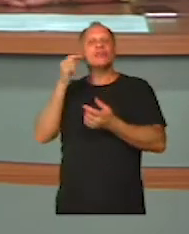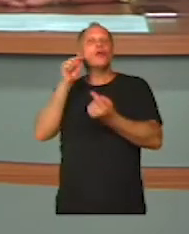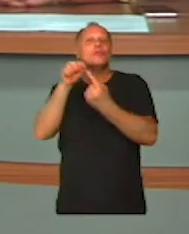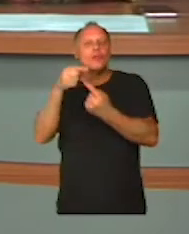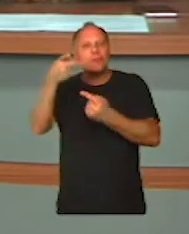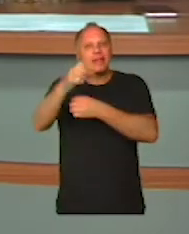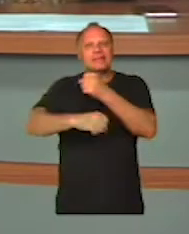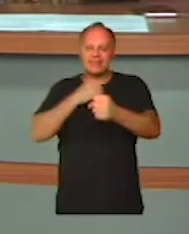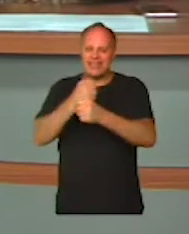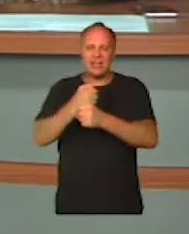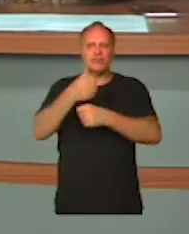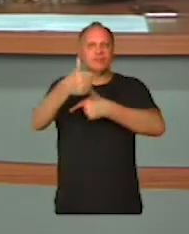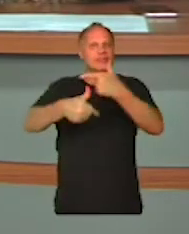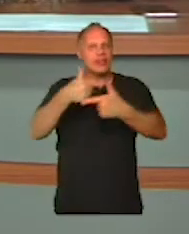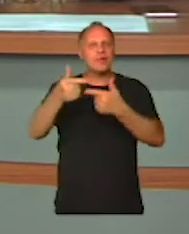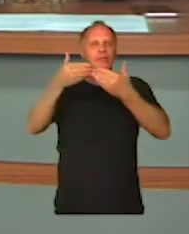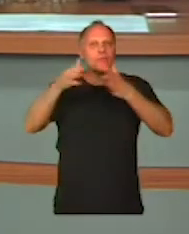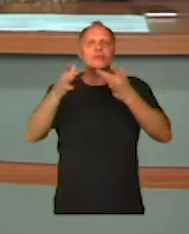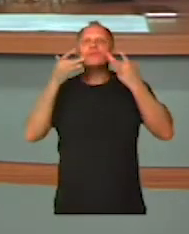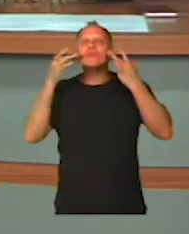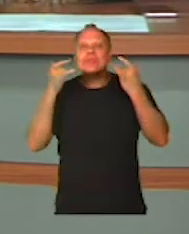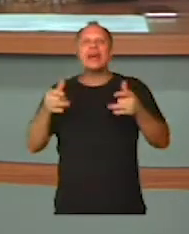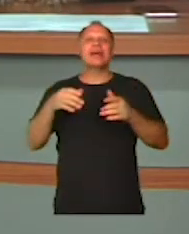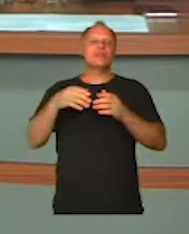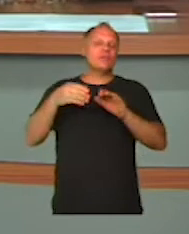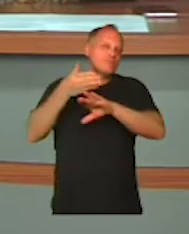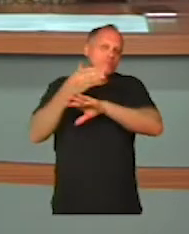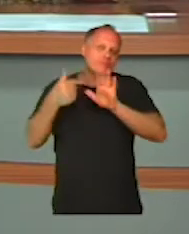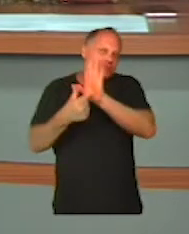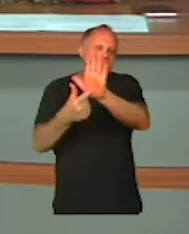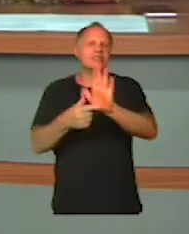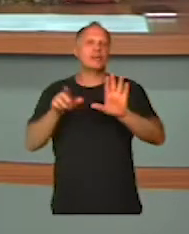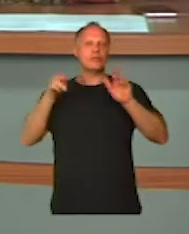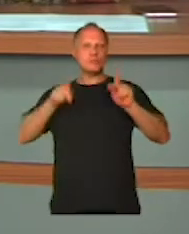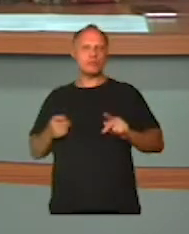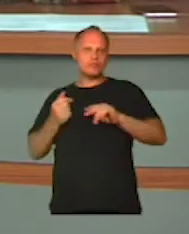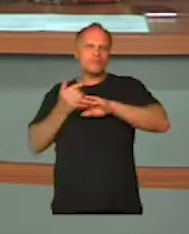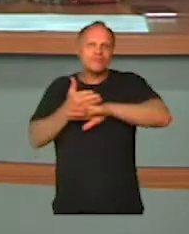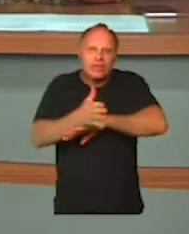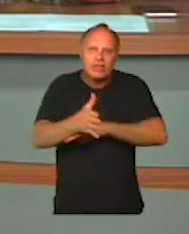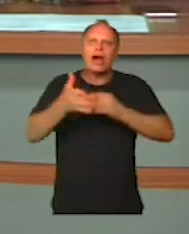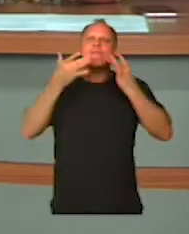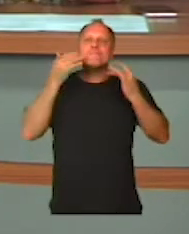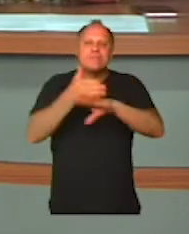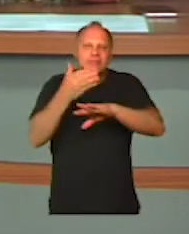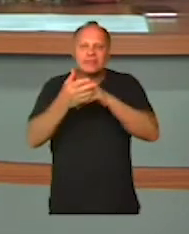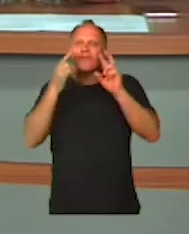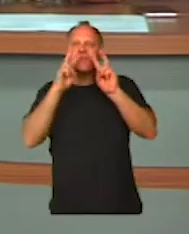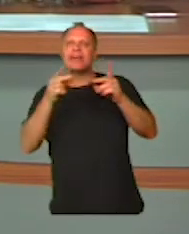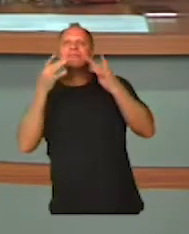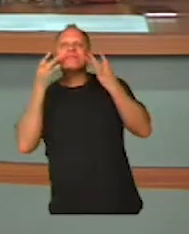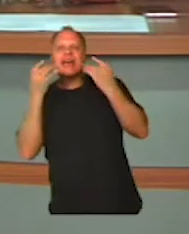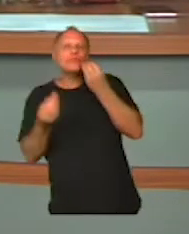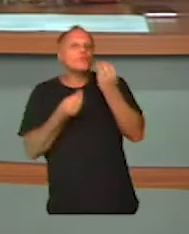este ano, com a reabertura dos teatros, com a reabertura para o público poder visitar, para poder, né, assistir